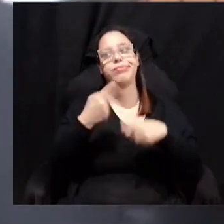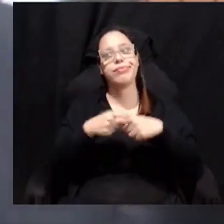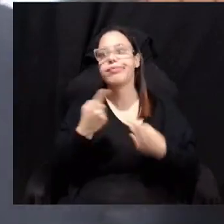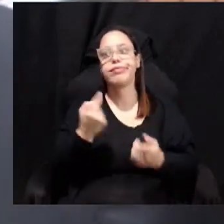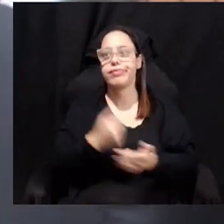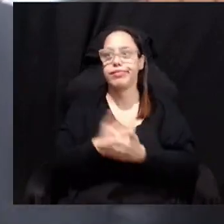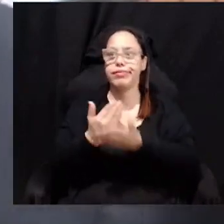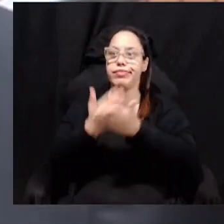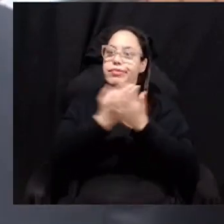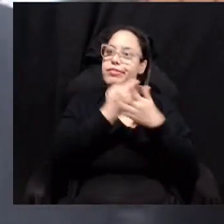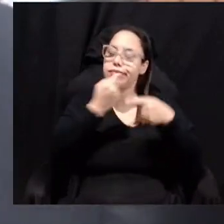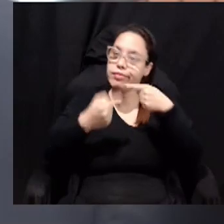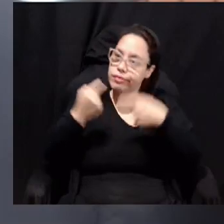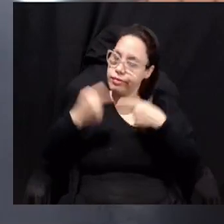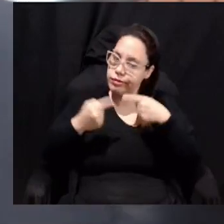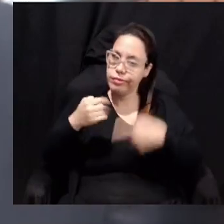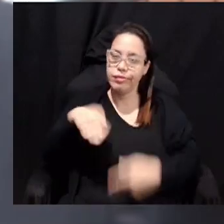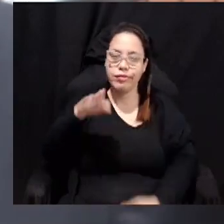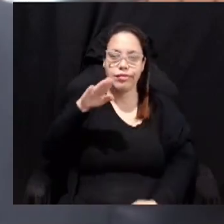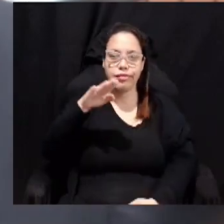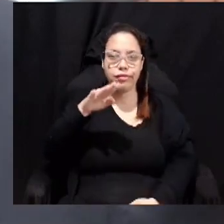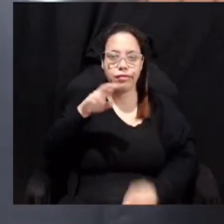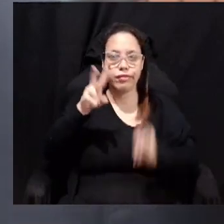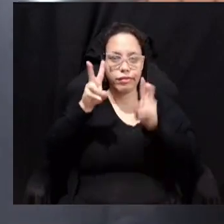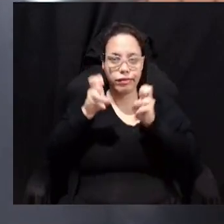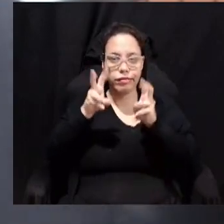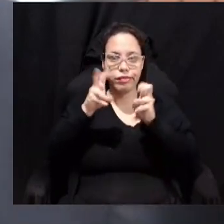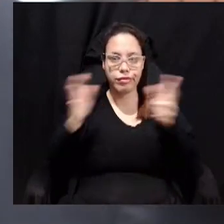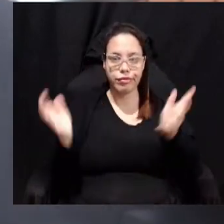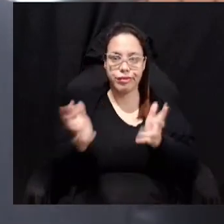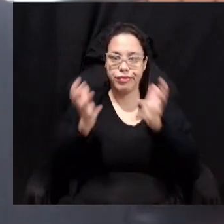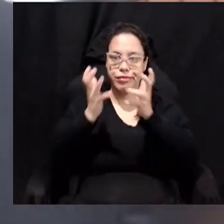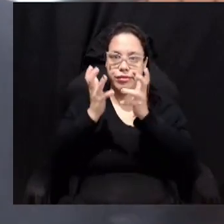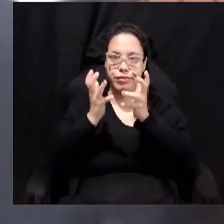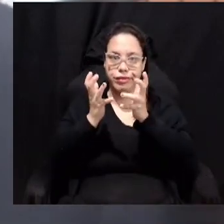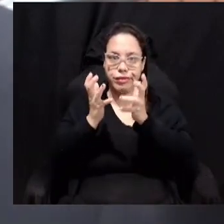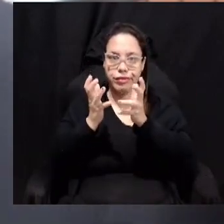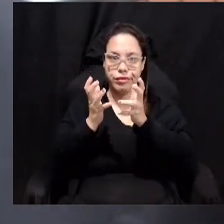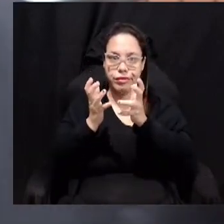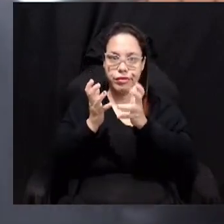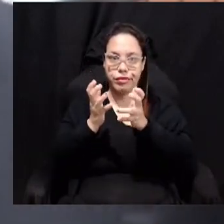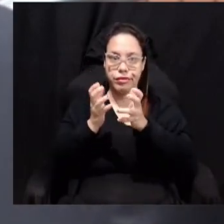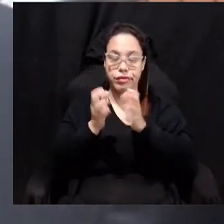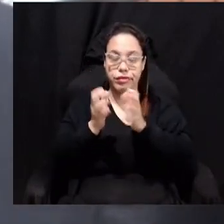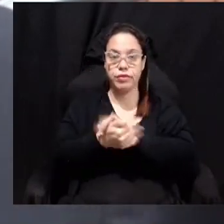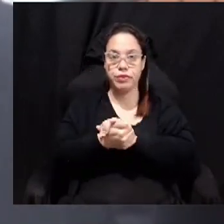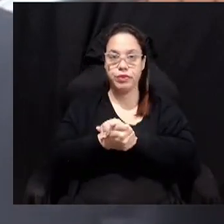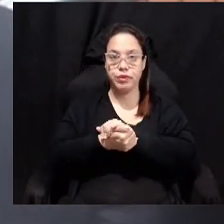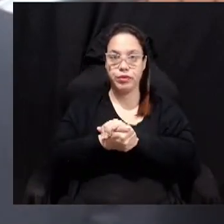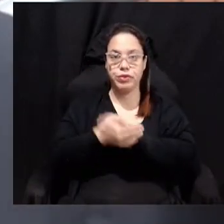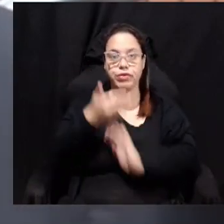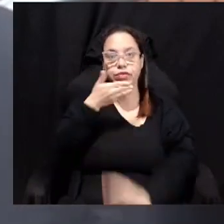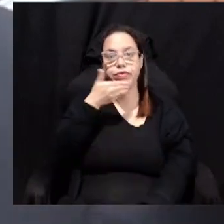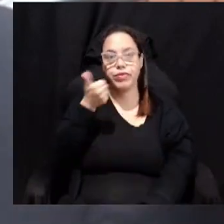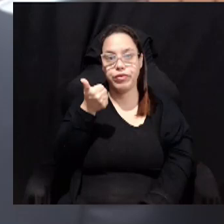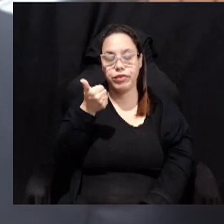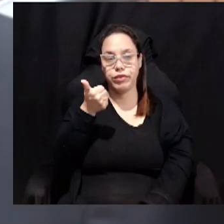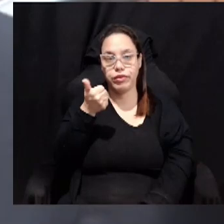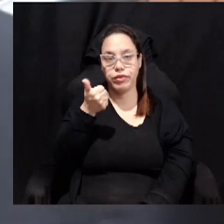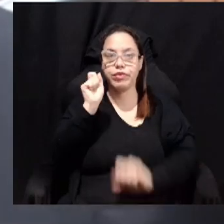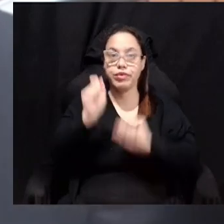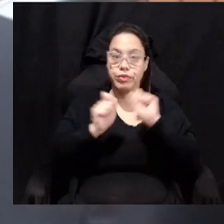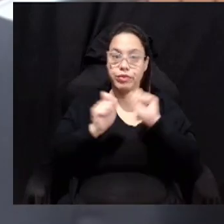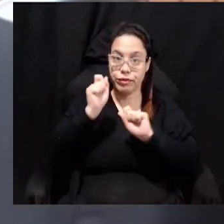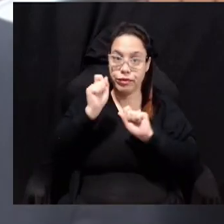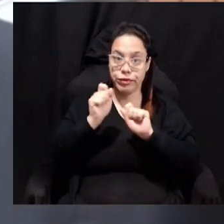debater mais nessa articulação para fomentar, para alimentar essa condição da gente melhorar as questões, né, de comércio